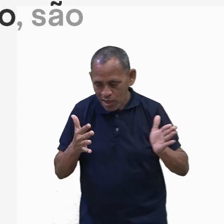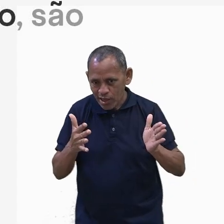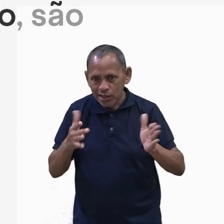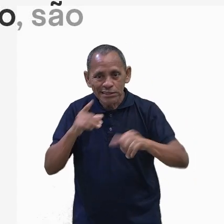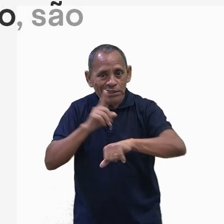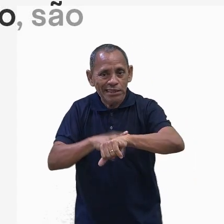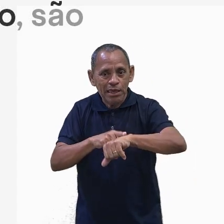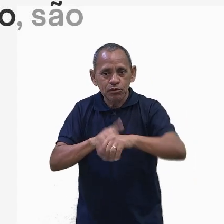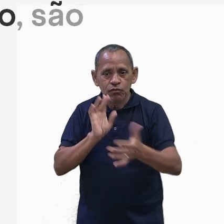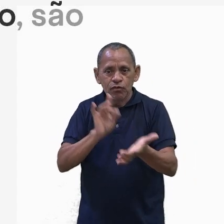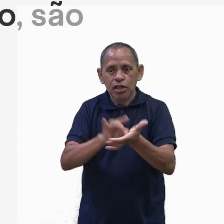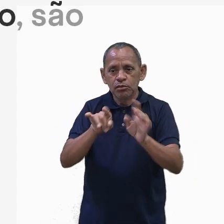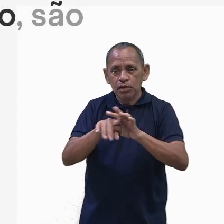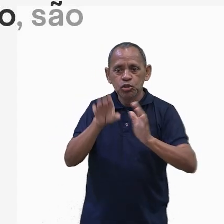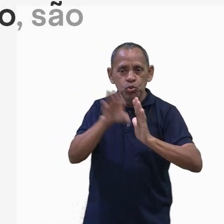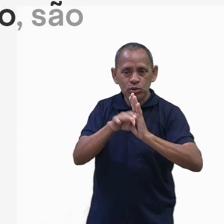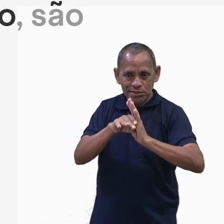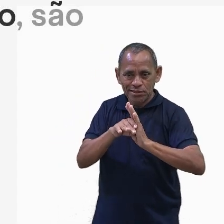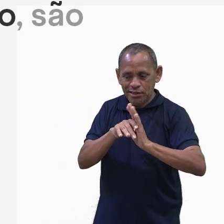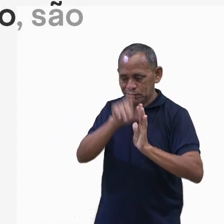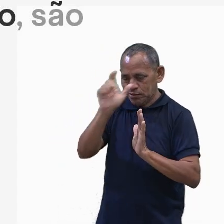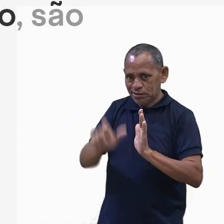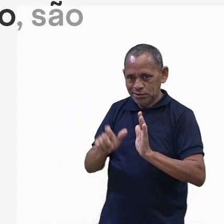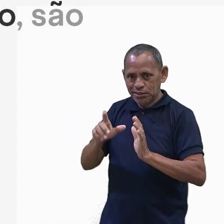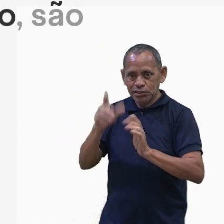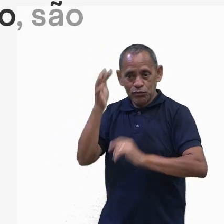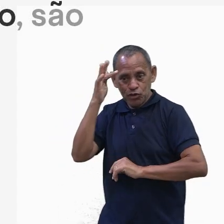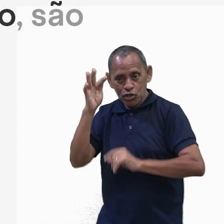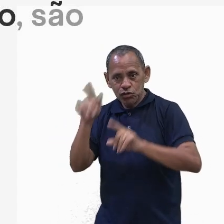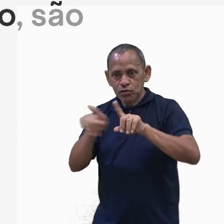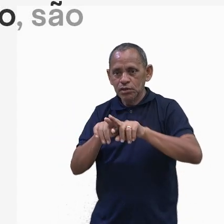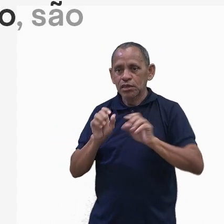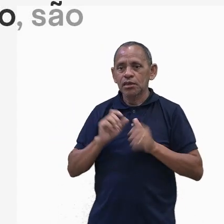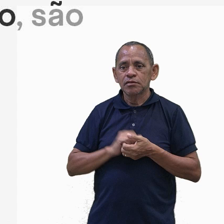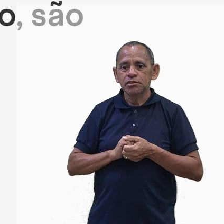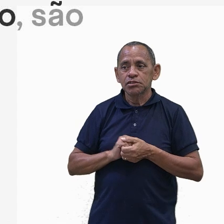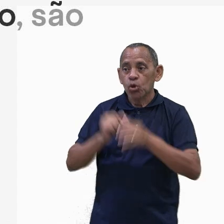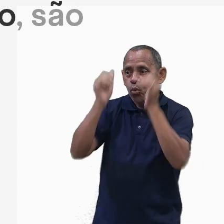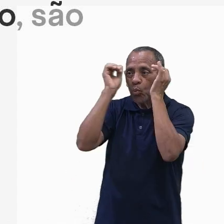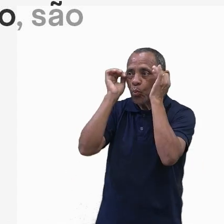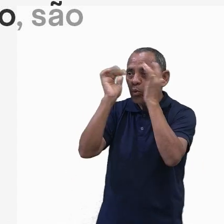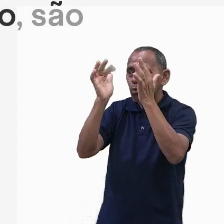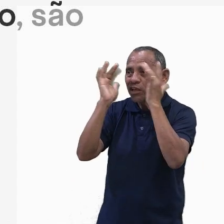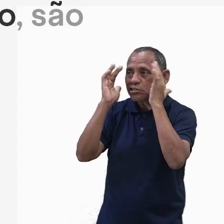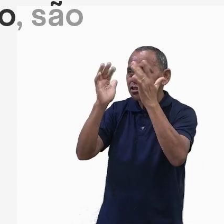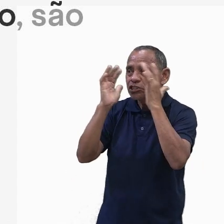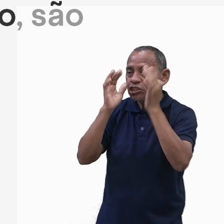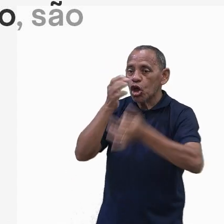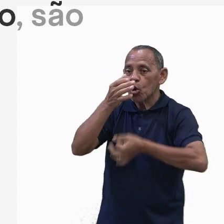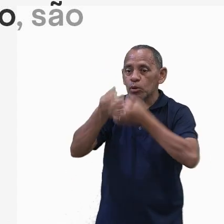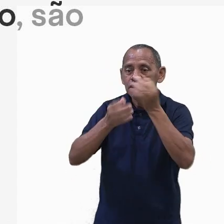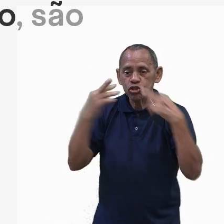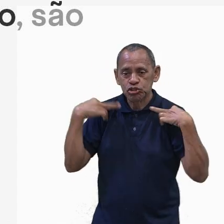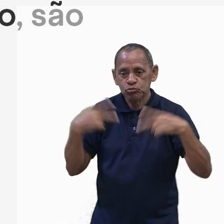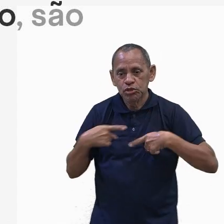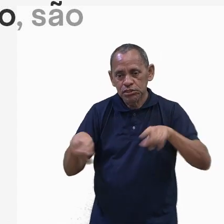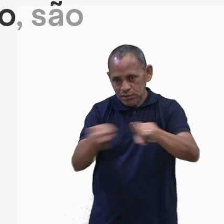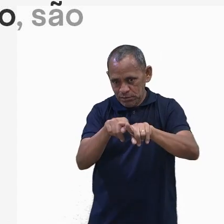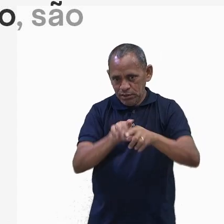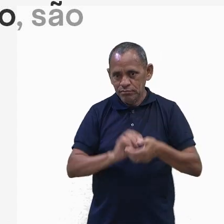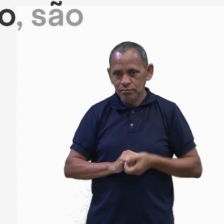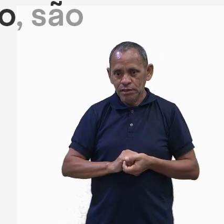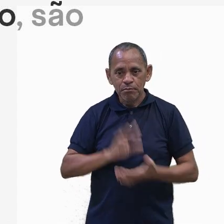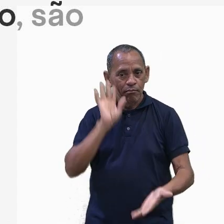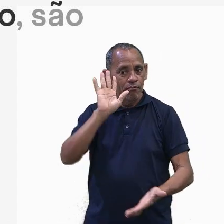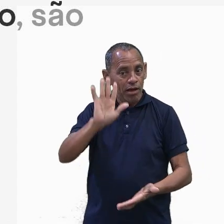verdade, na concepção de Parmênides, são apenas o quê? Ilusões, opiniões humanas, porque a coisa não muda, segundo